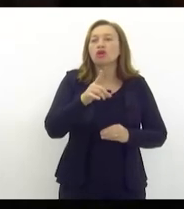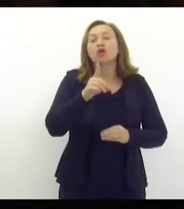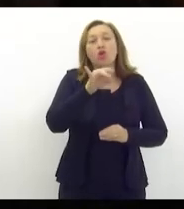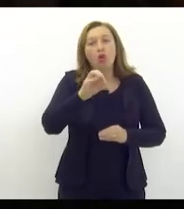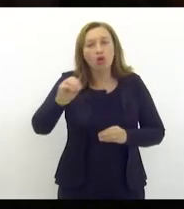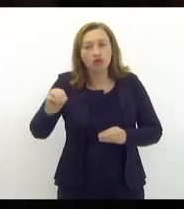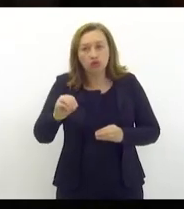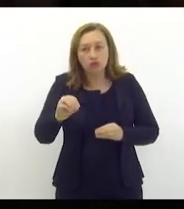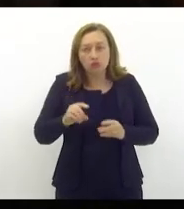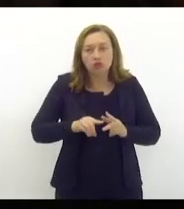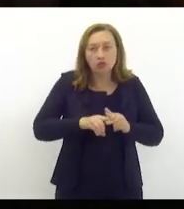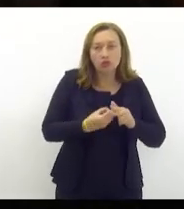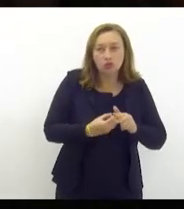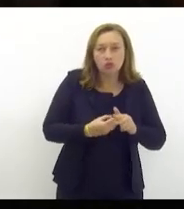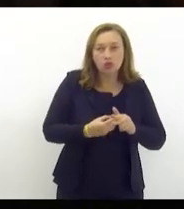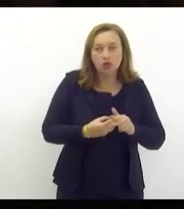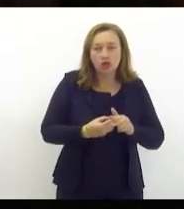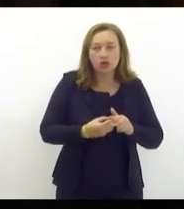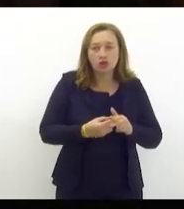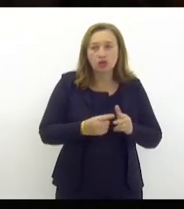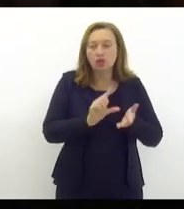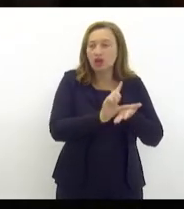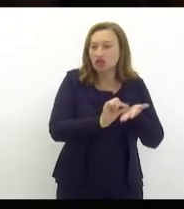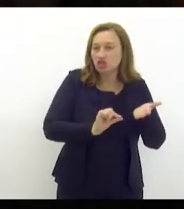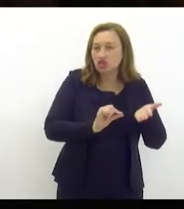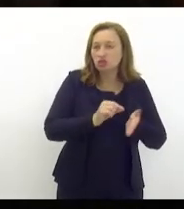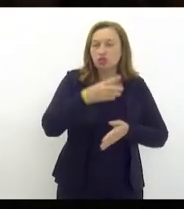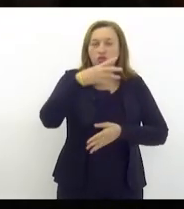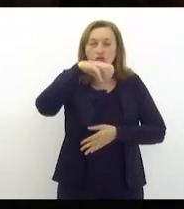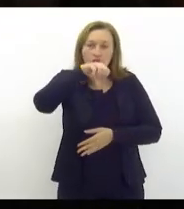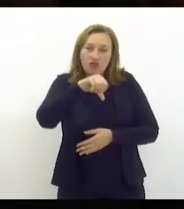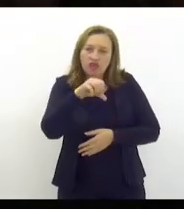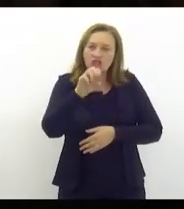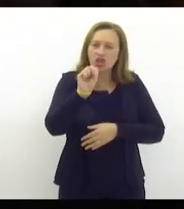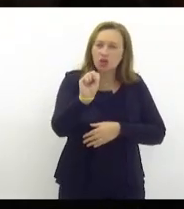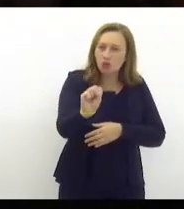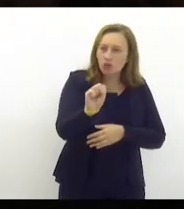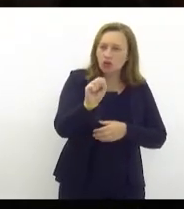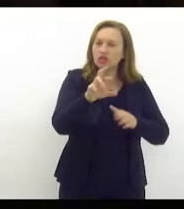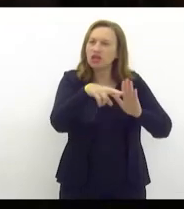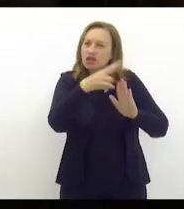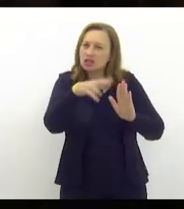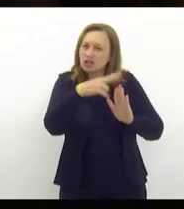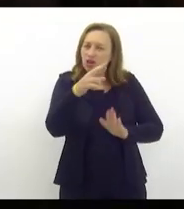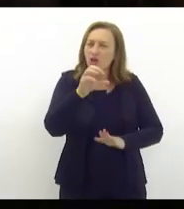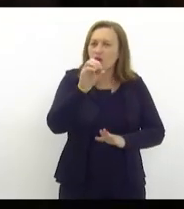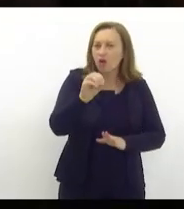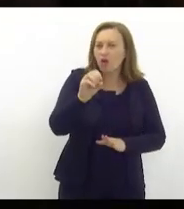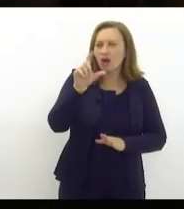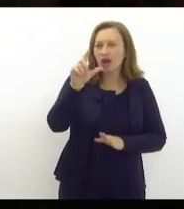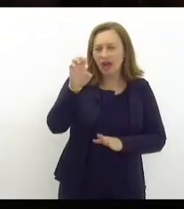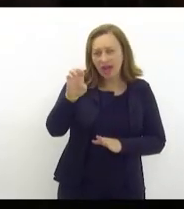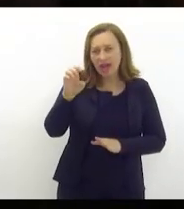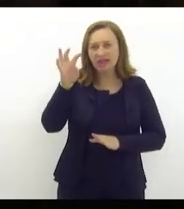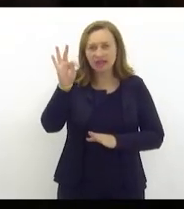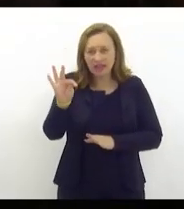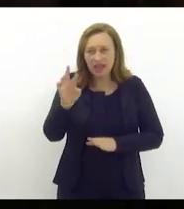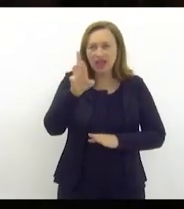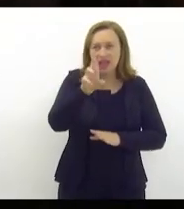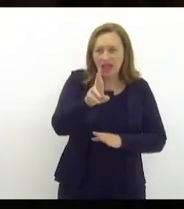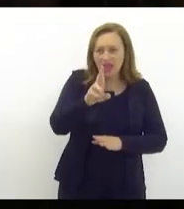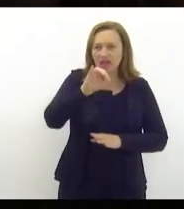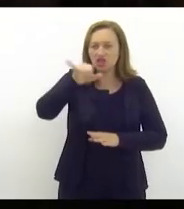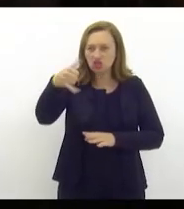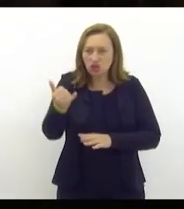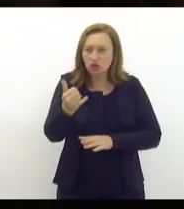e altera o item 1 do artigo 98 da resolução OET-RJ número